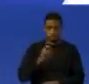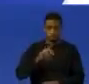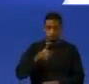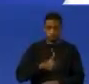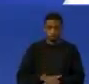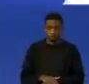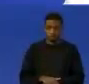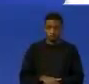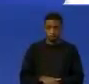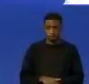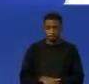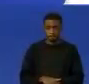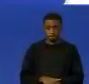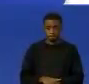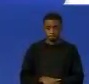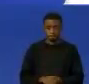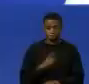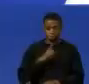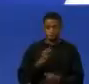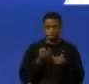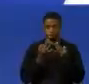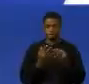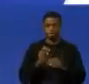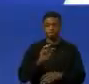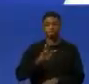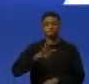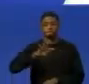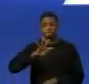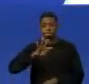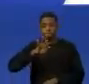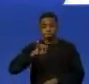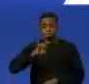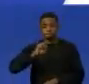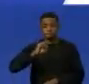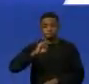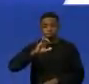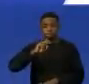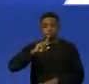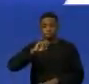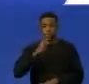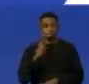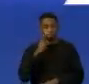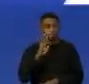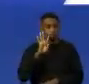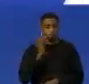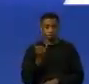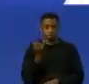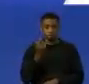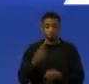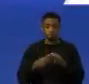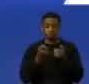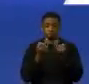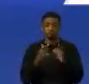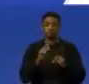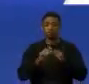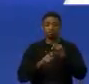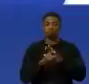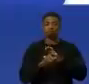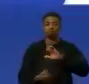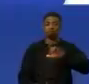94. É uma questão aqui que fala de fisiologia vegetal, uma questão bem interessante, que fala especificamente sobre